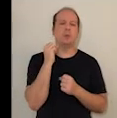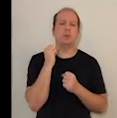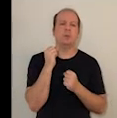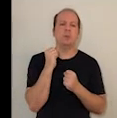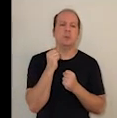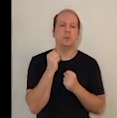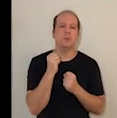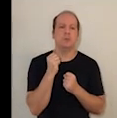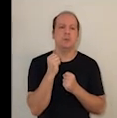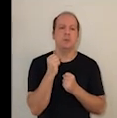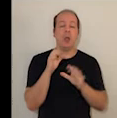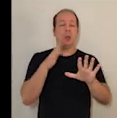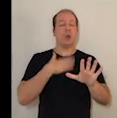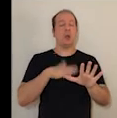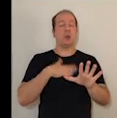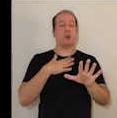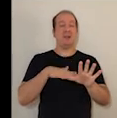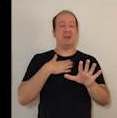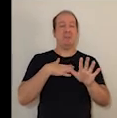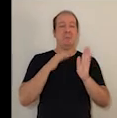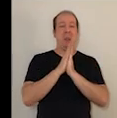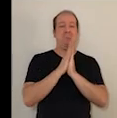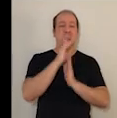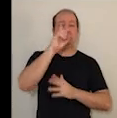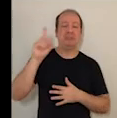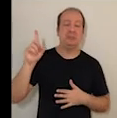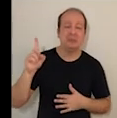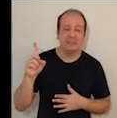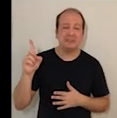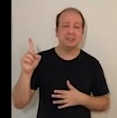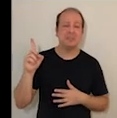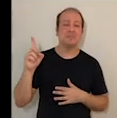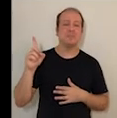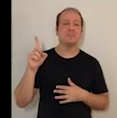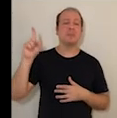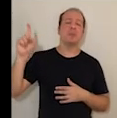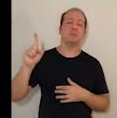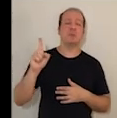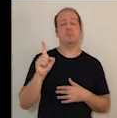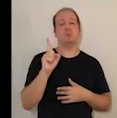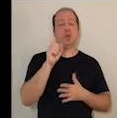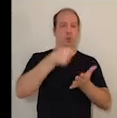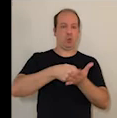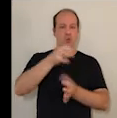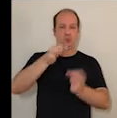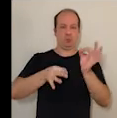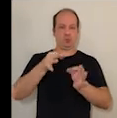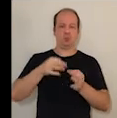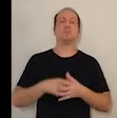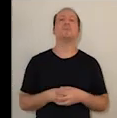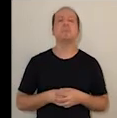se encolhe todo, tremendo de pavor. Meu senhor, pelo amor de Deus! Sua Excelência se aproxima.